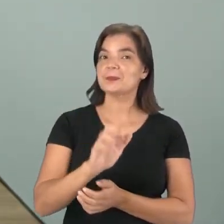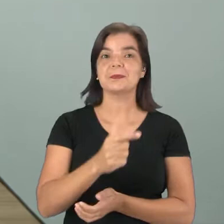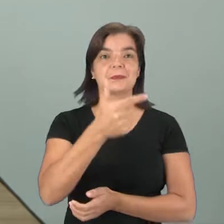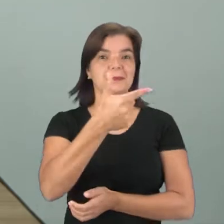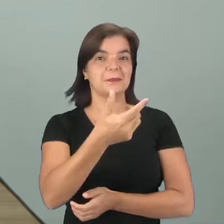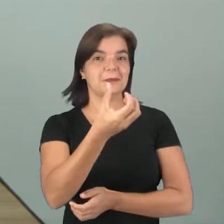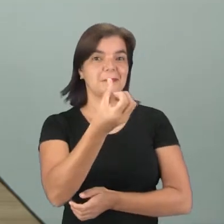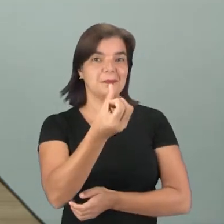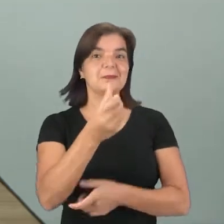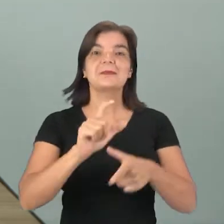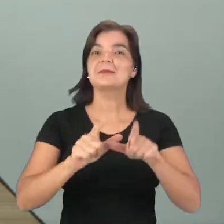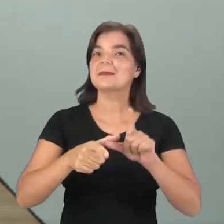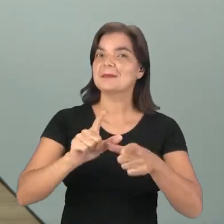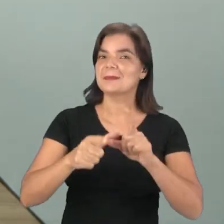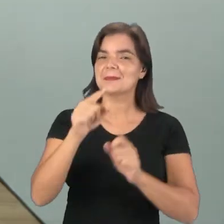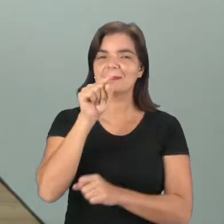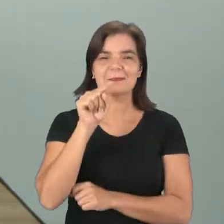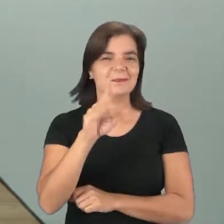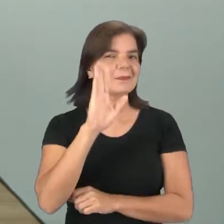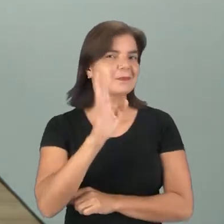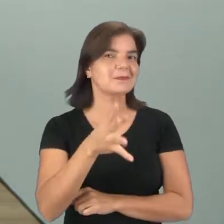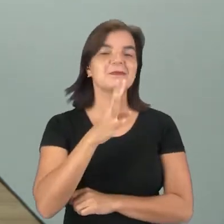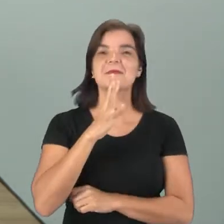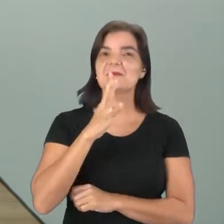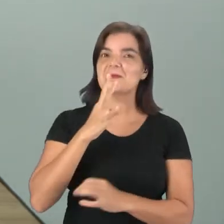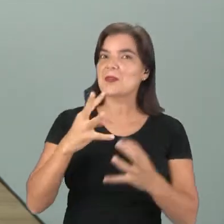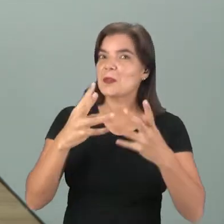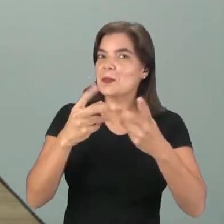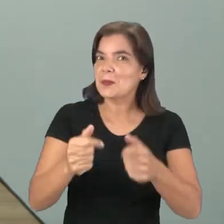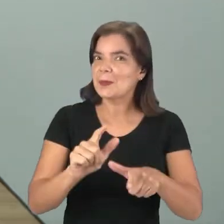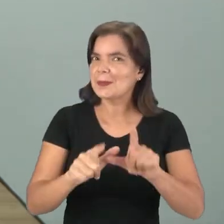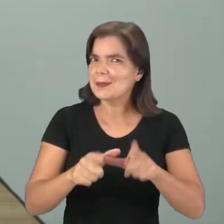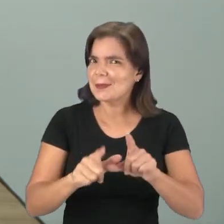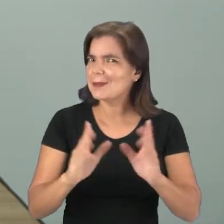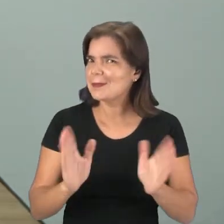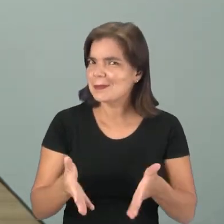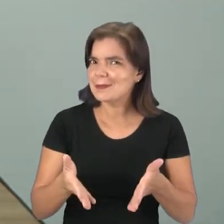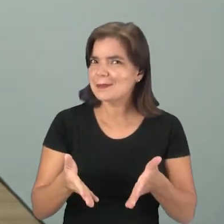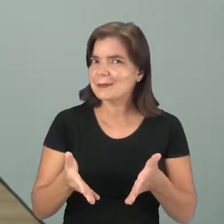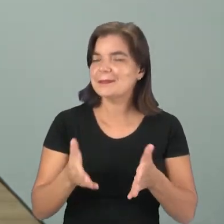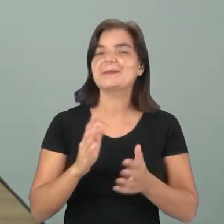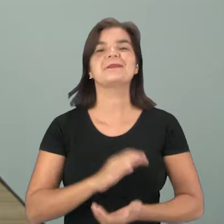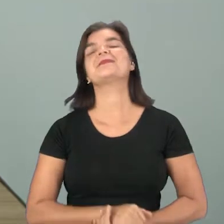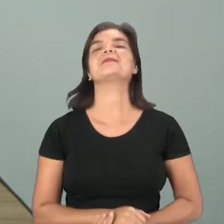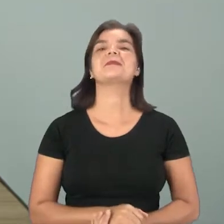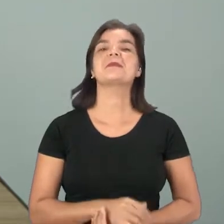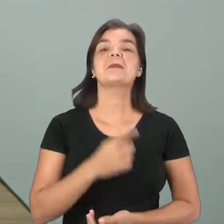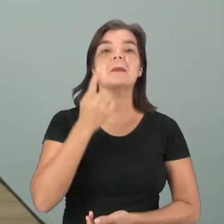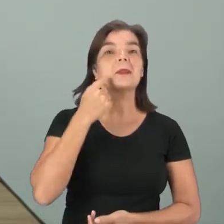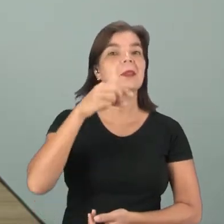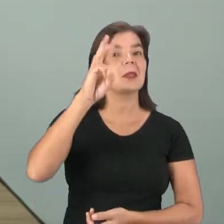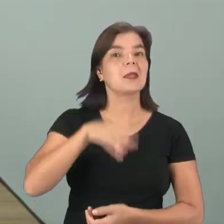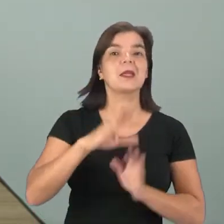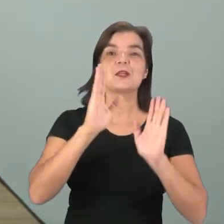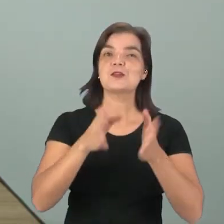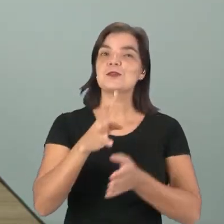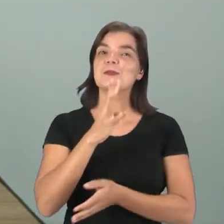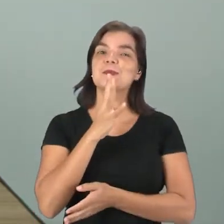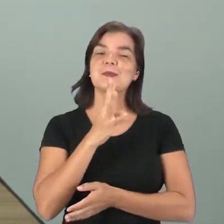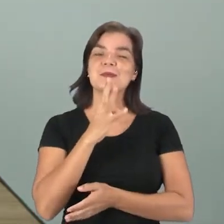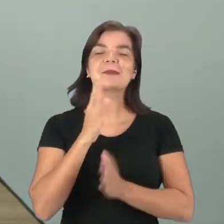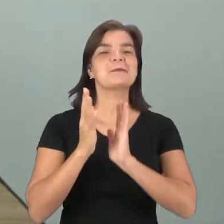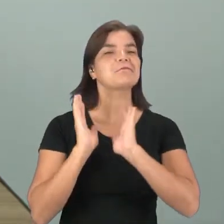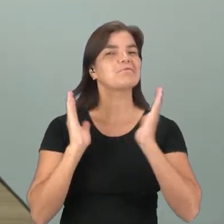composto por 26 letras Você já conhece todas as letras do alfabeto para quem já